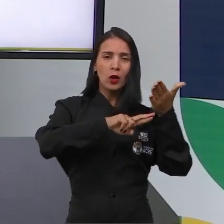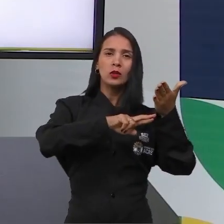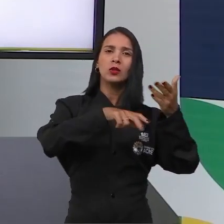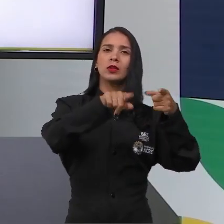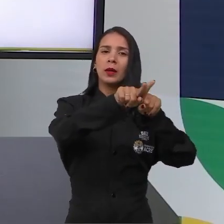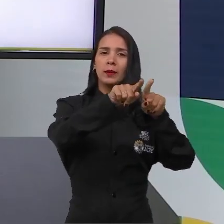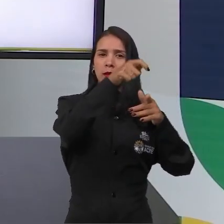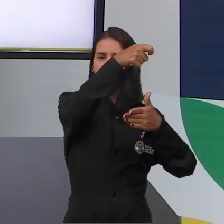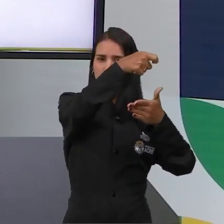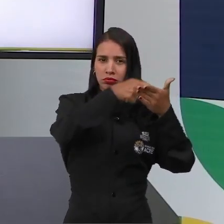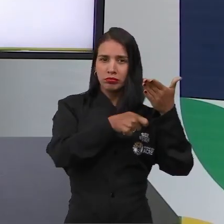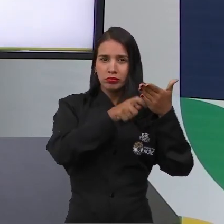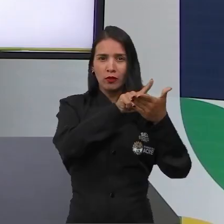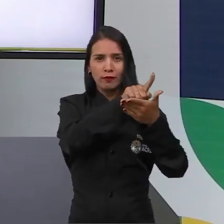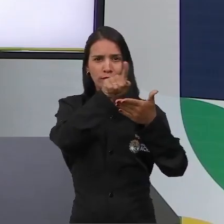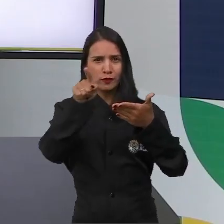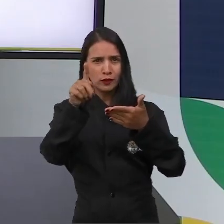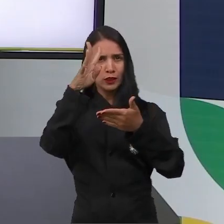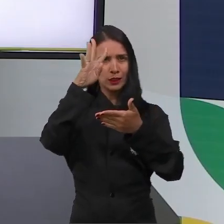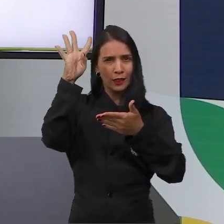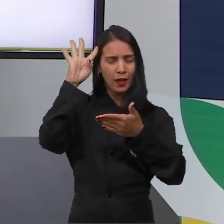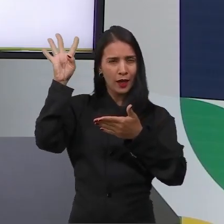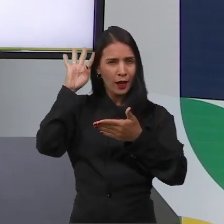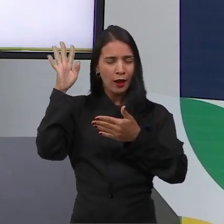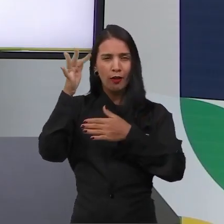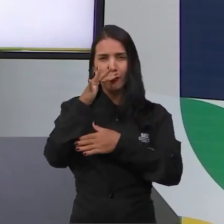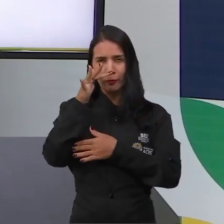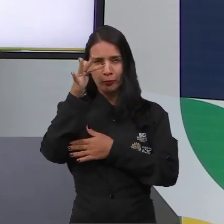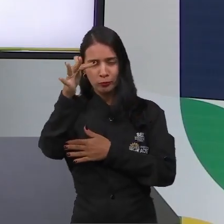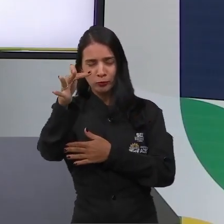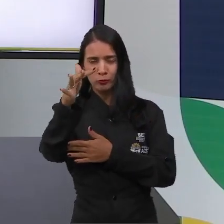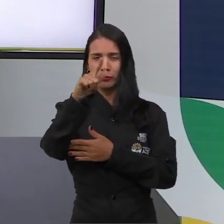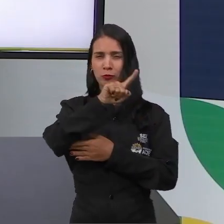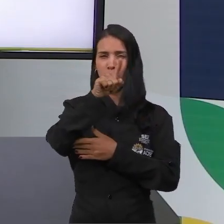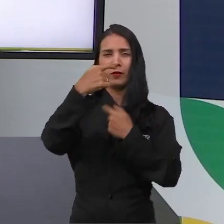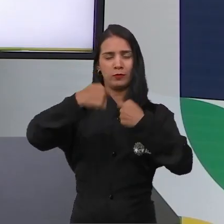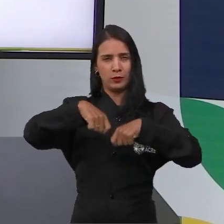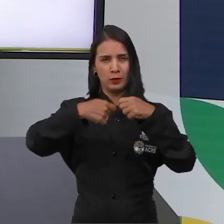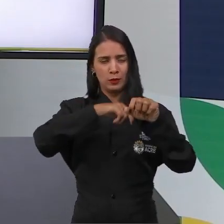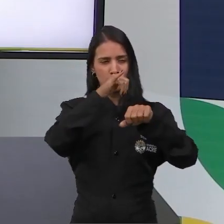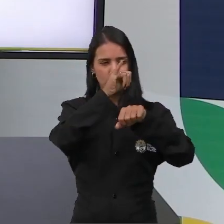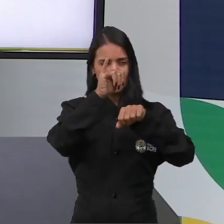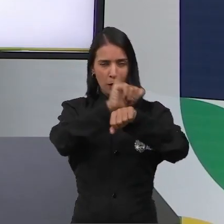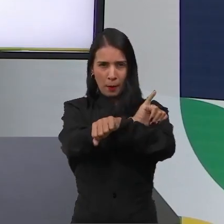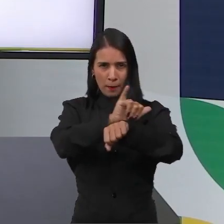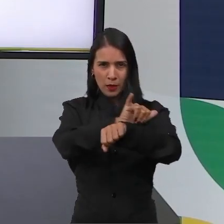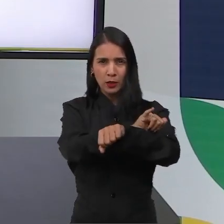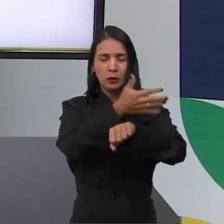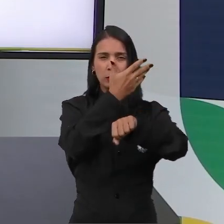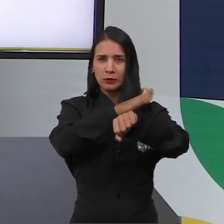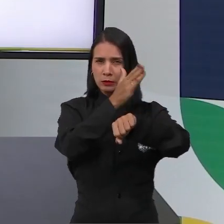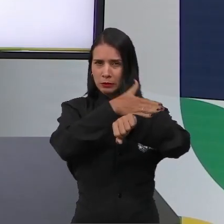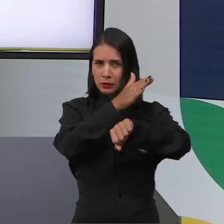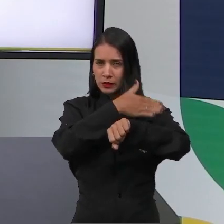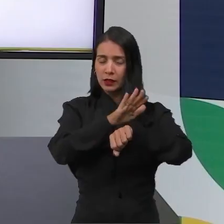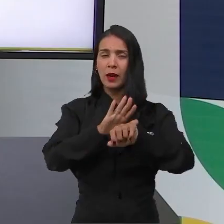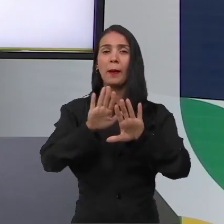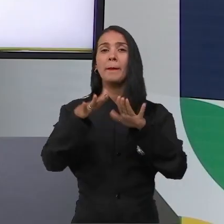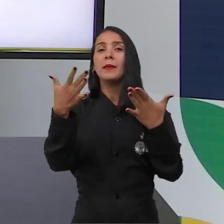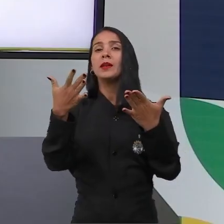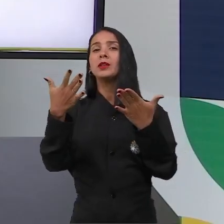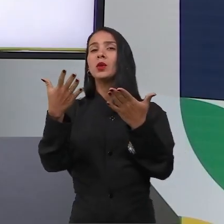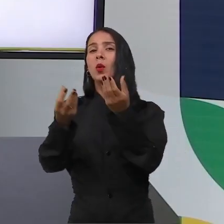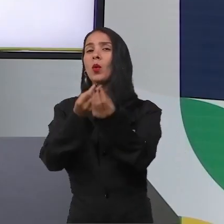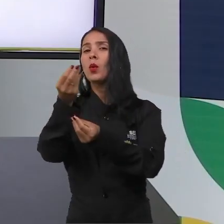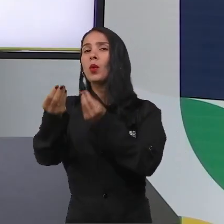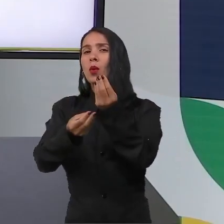seu fazer estudantil, para a sua construção de escrita. Mas como eu uso isso? Quais estratégias eu posso utilizar?